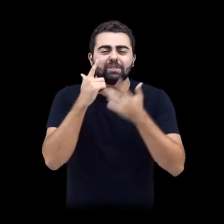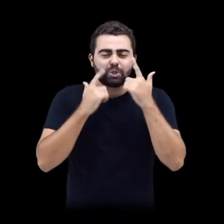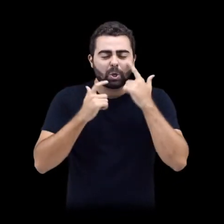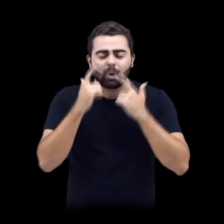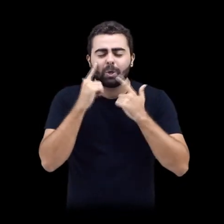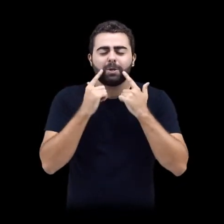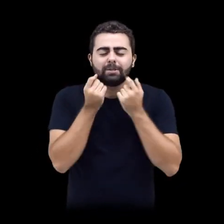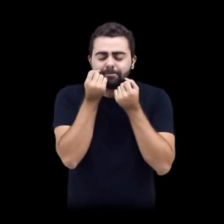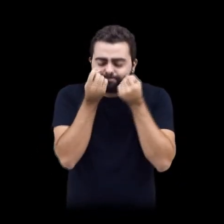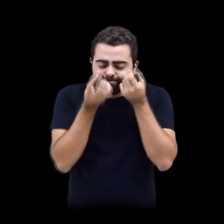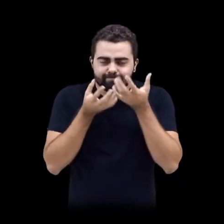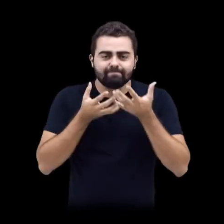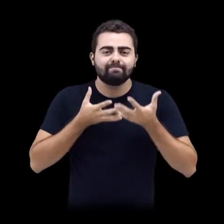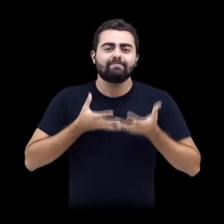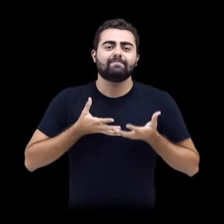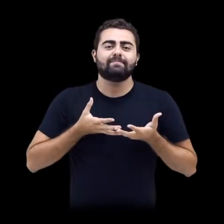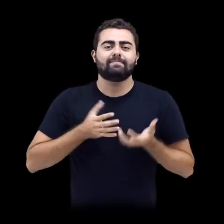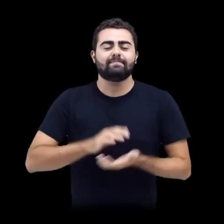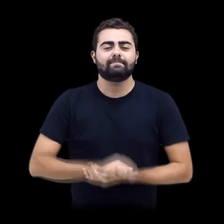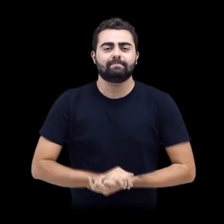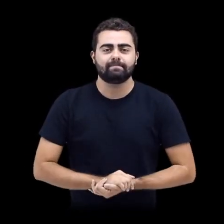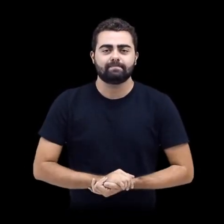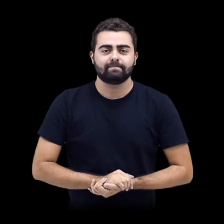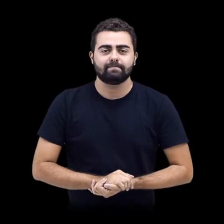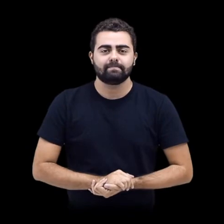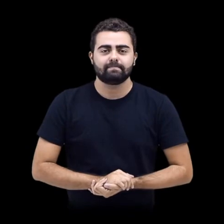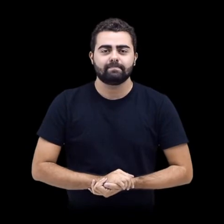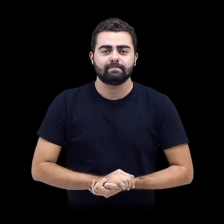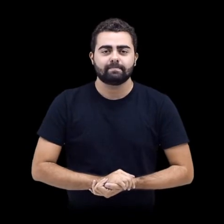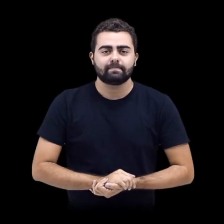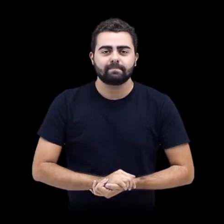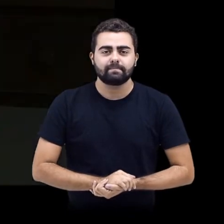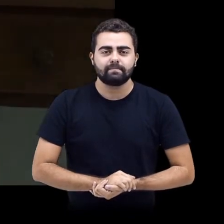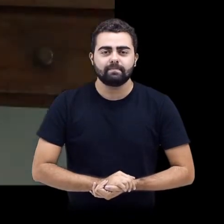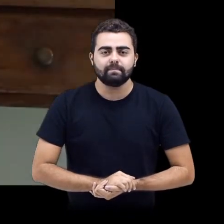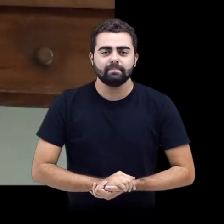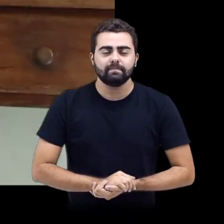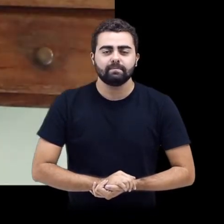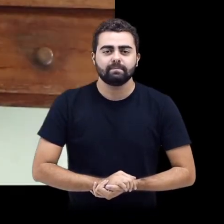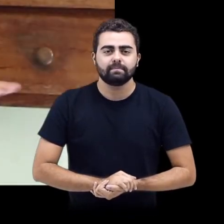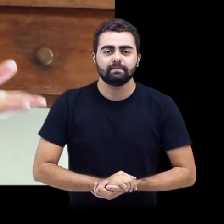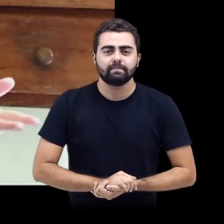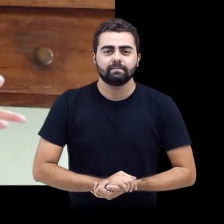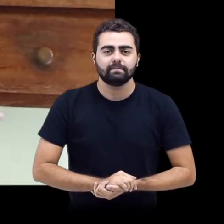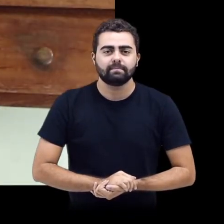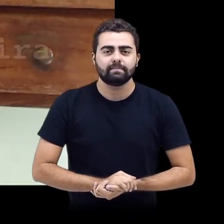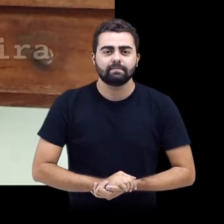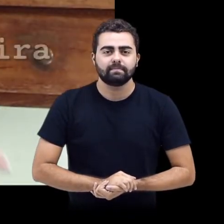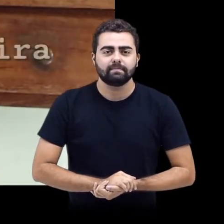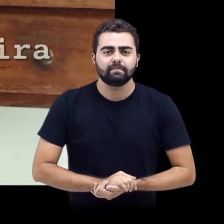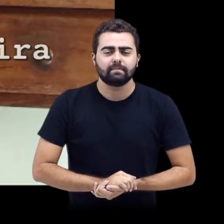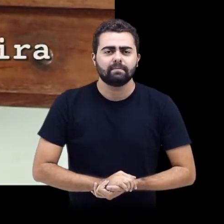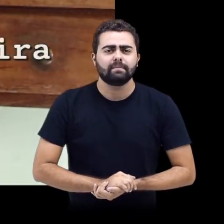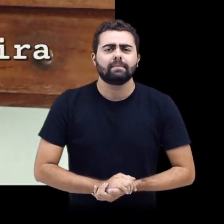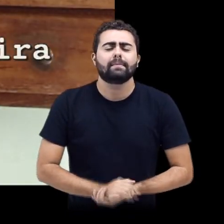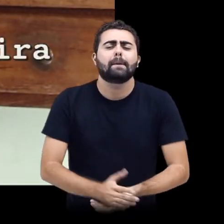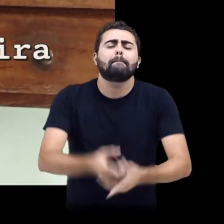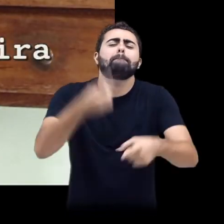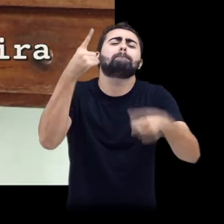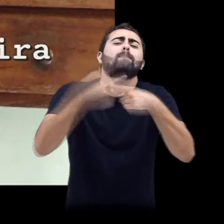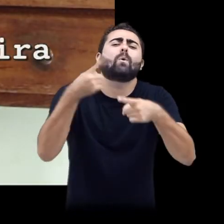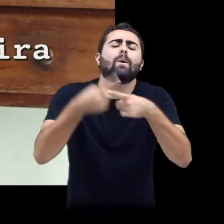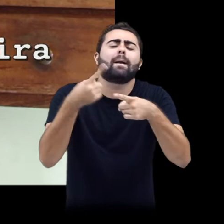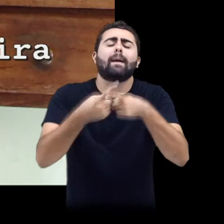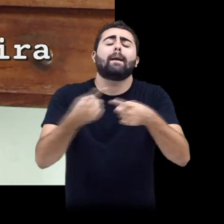em preto e branco com moldura trabalhada de Irã, ainda menino. Por que fizeram tudo? Por que prenderam todas nós?